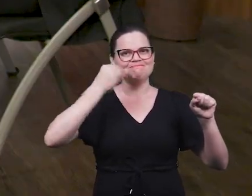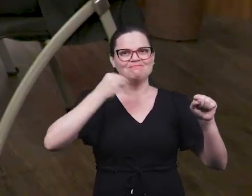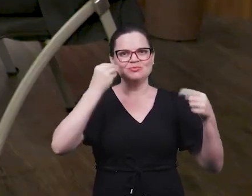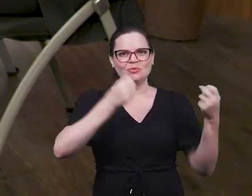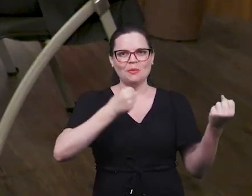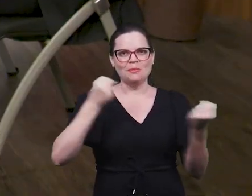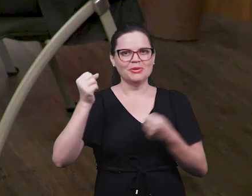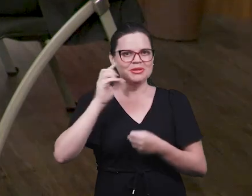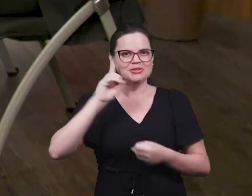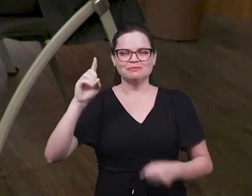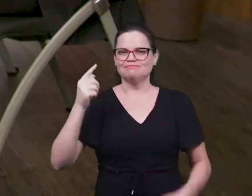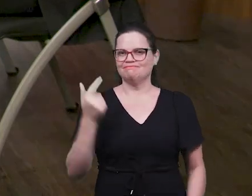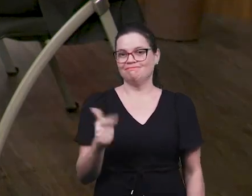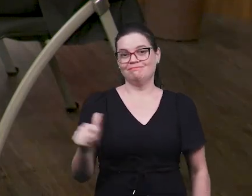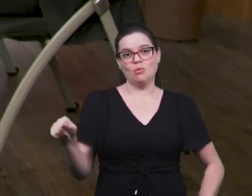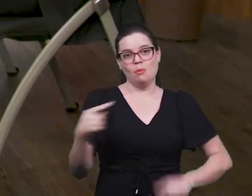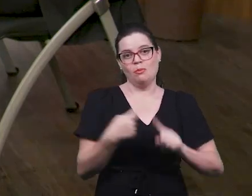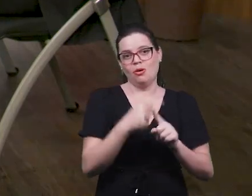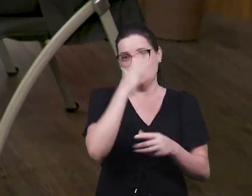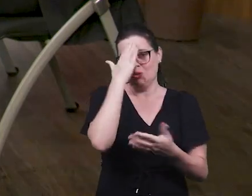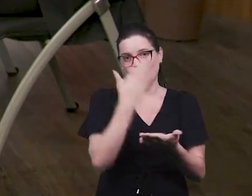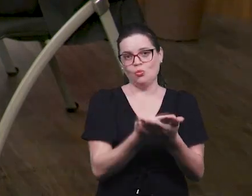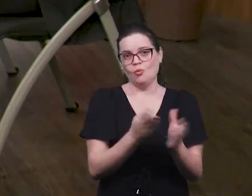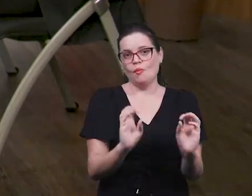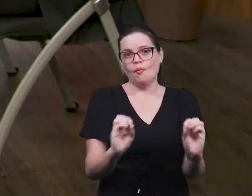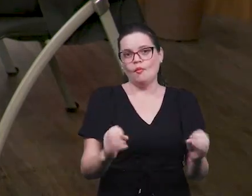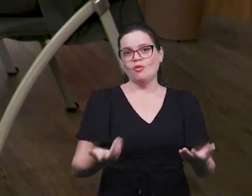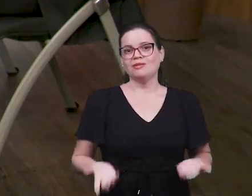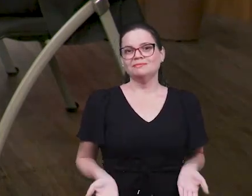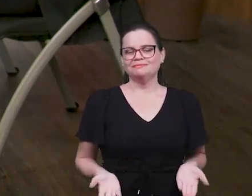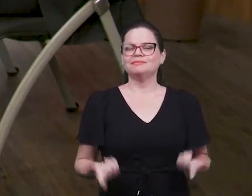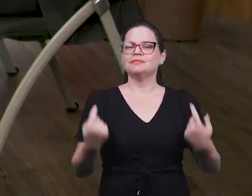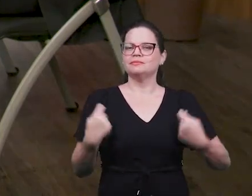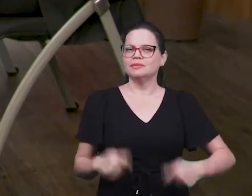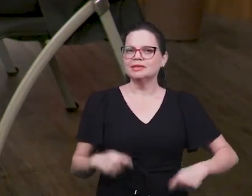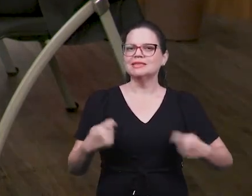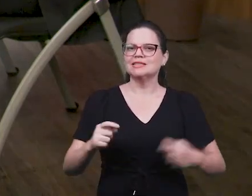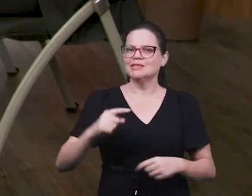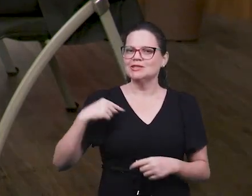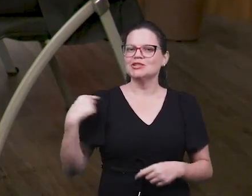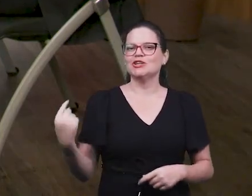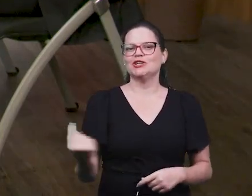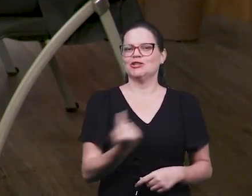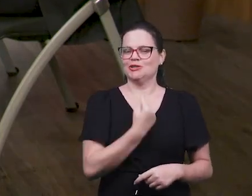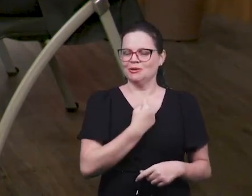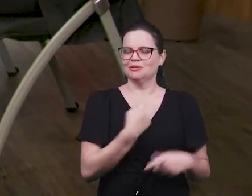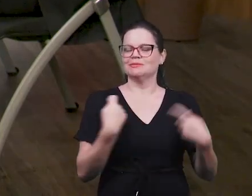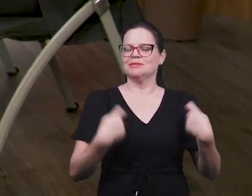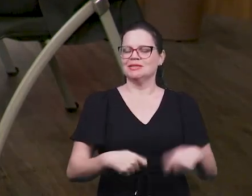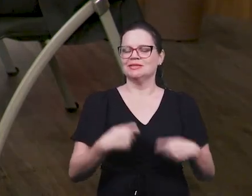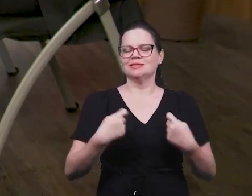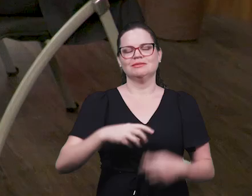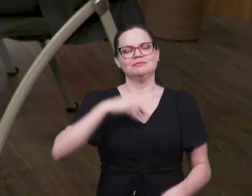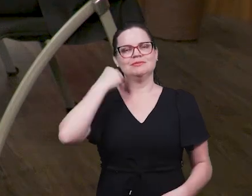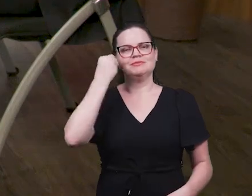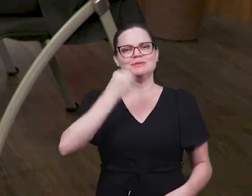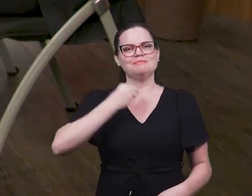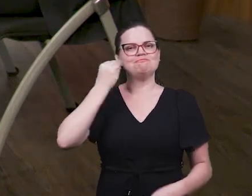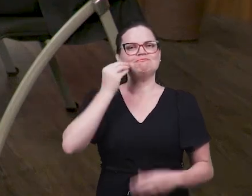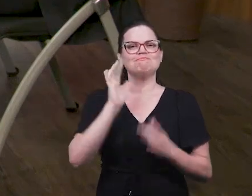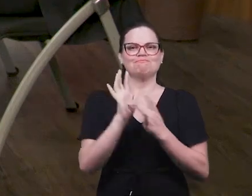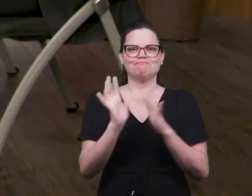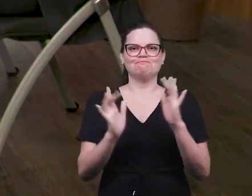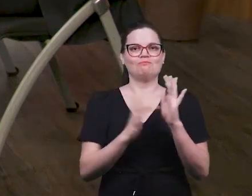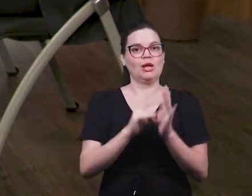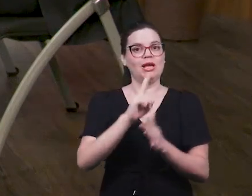Deus. Ou seja, é preciso que o homem tenha um encontro com Jesus, e esse encontro que